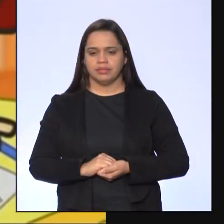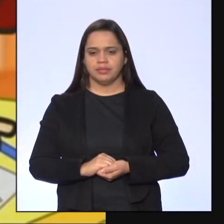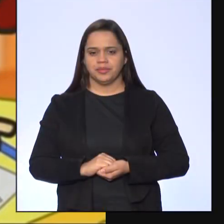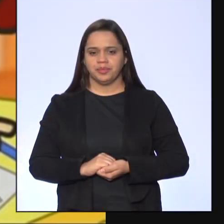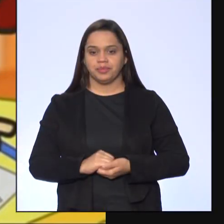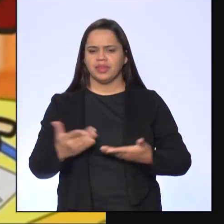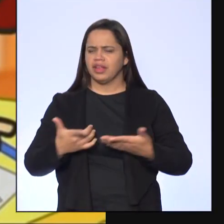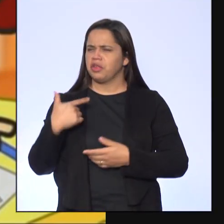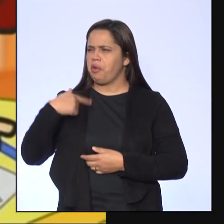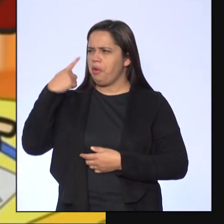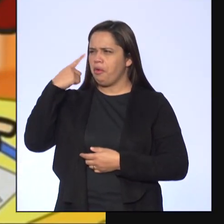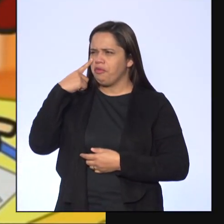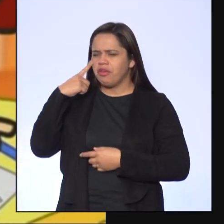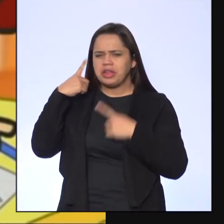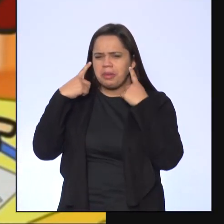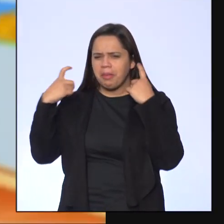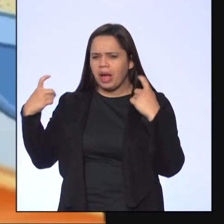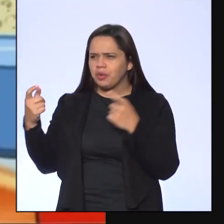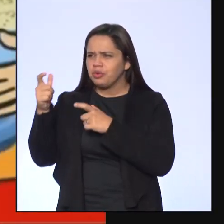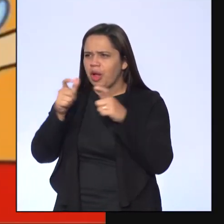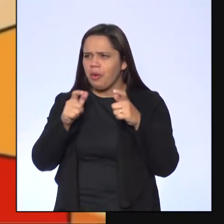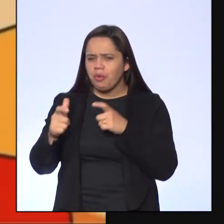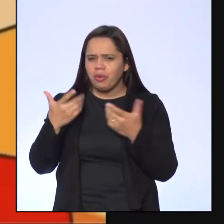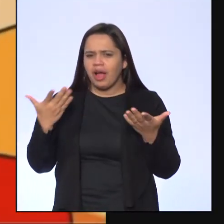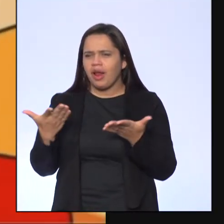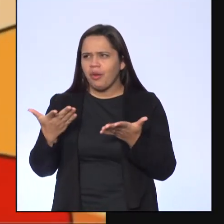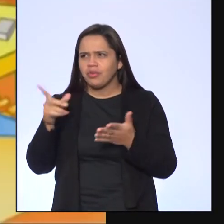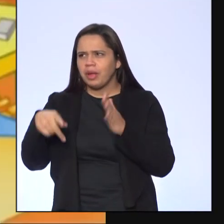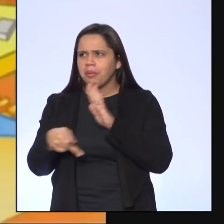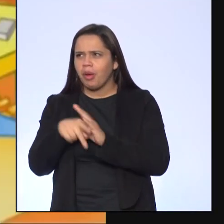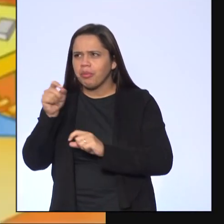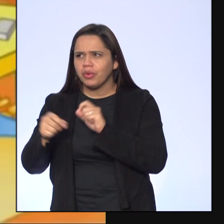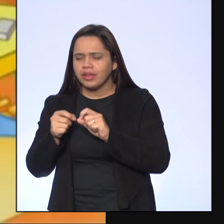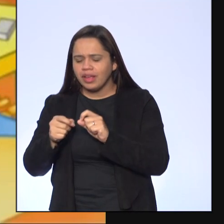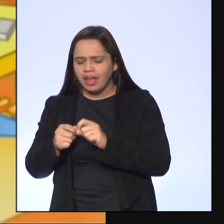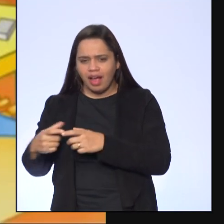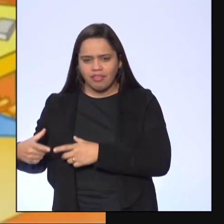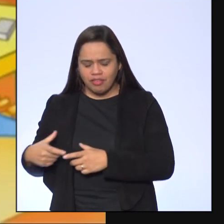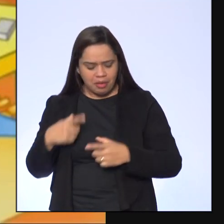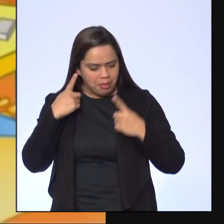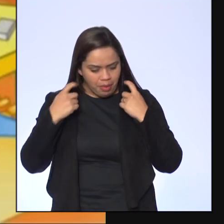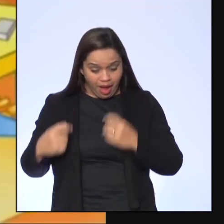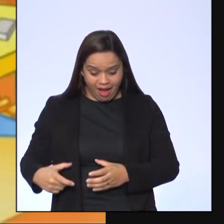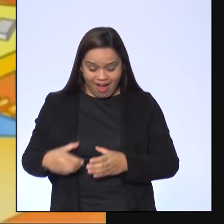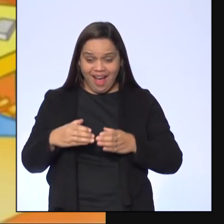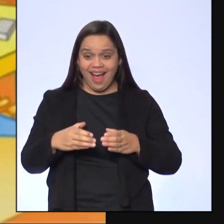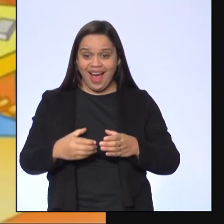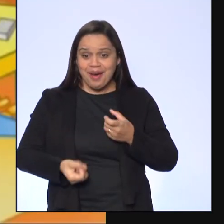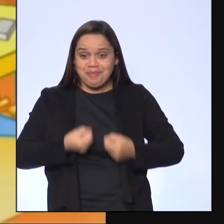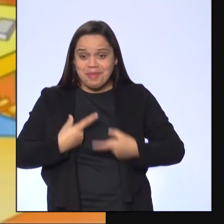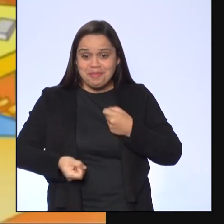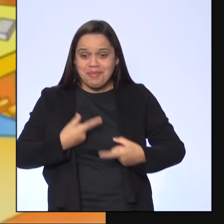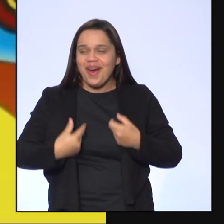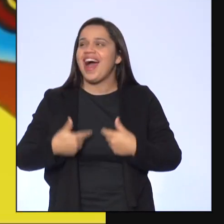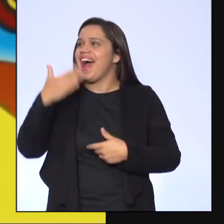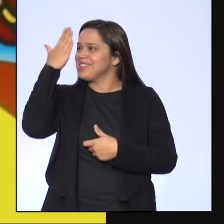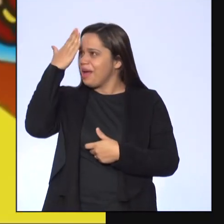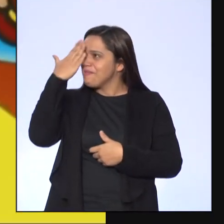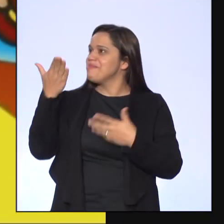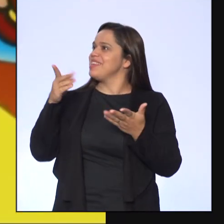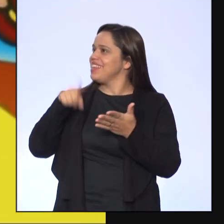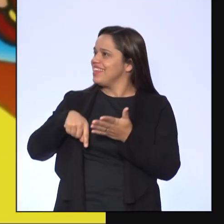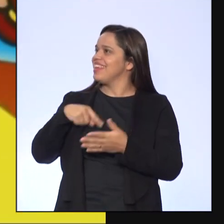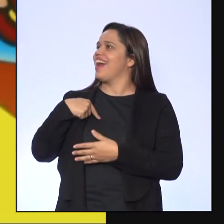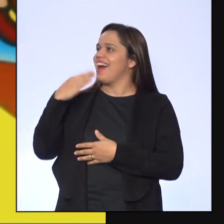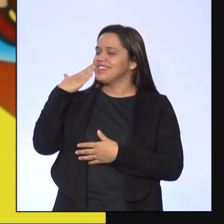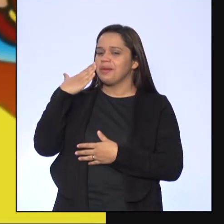certeza que esse barulho é de... pipoca! Eba! Eu sabia, eu sabia!